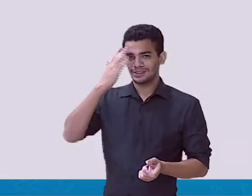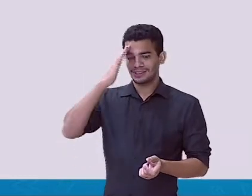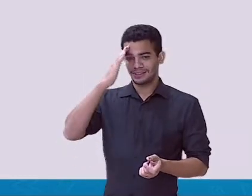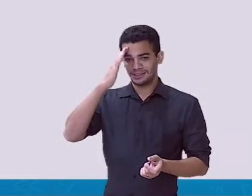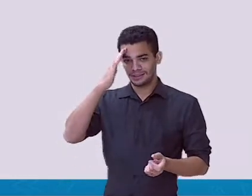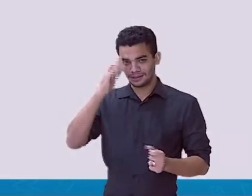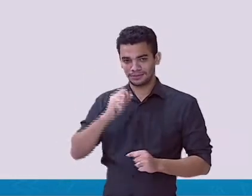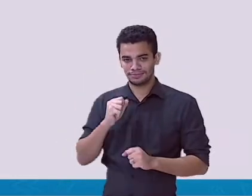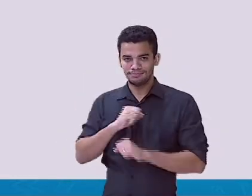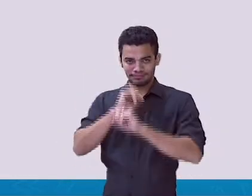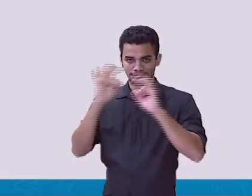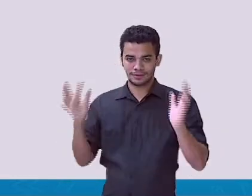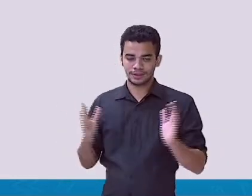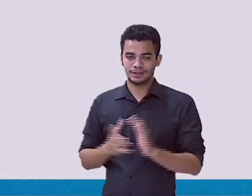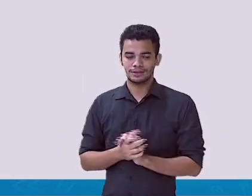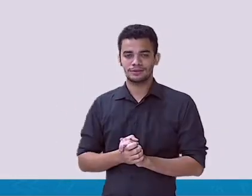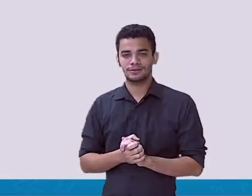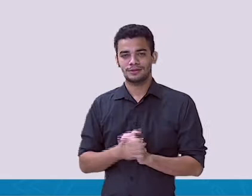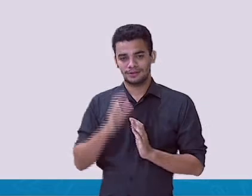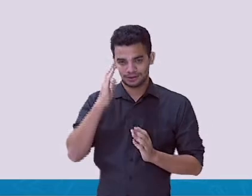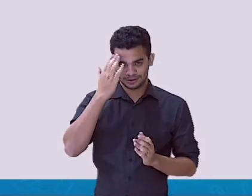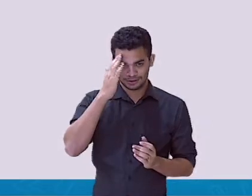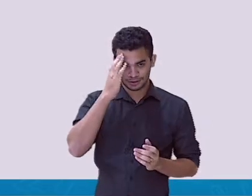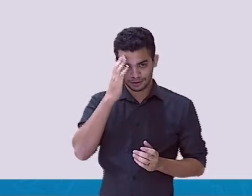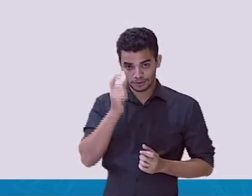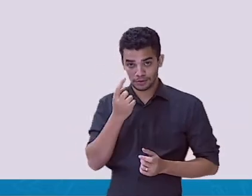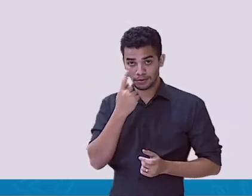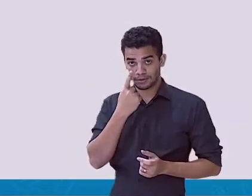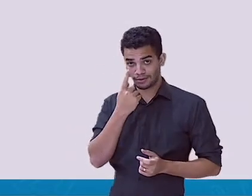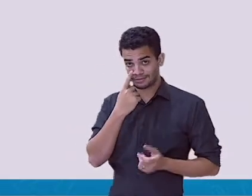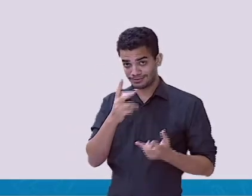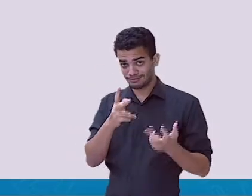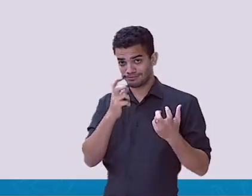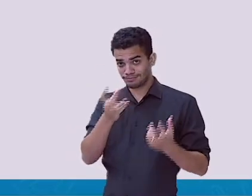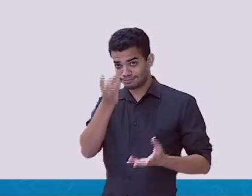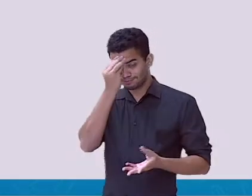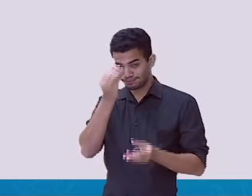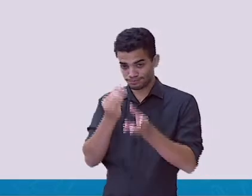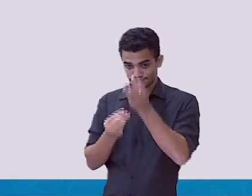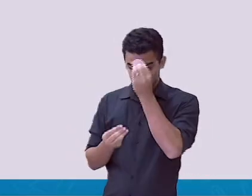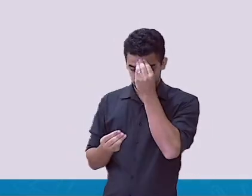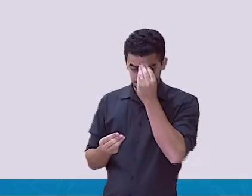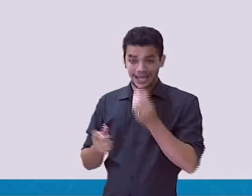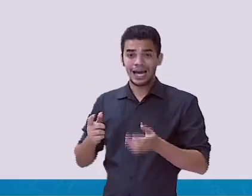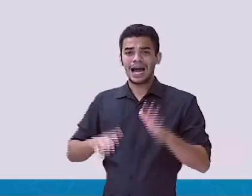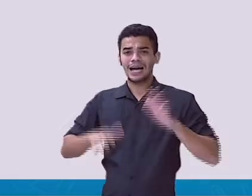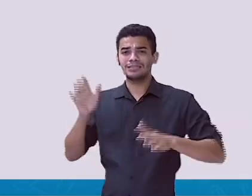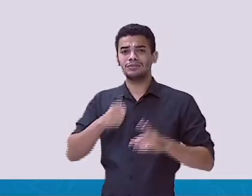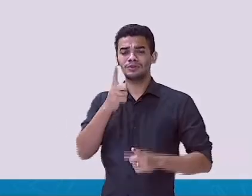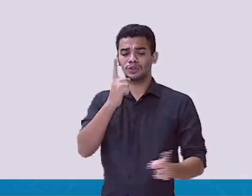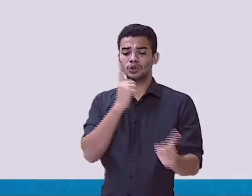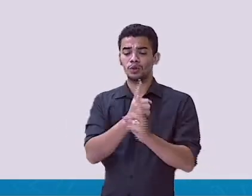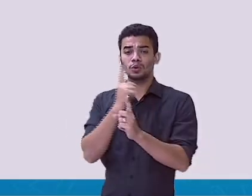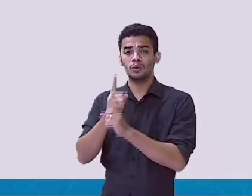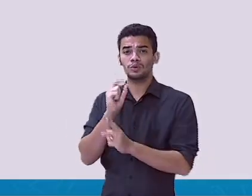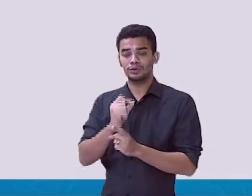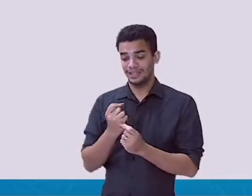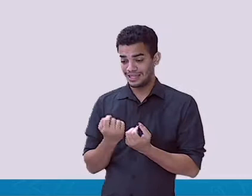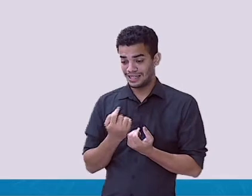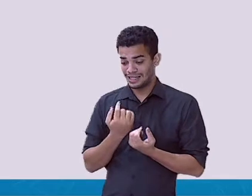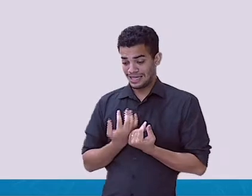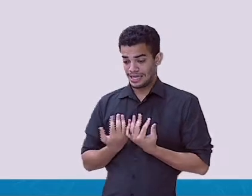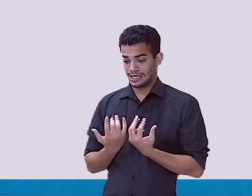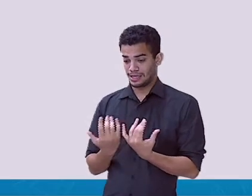praia ou do tatuzinho da praia que está por lá. Lá no meio do jardim da mãe, achou um bichinho diferente. Nossa, que